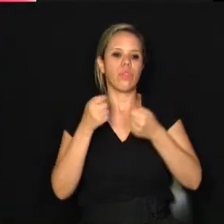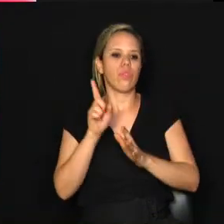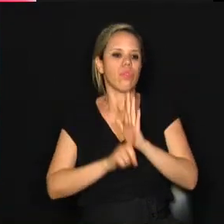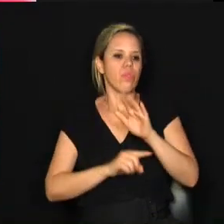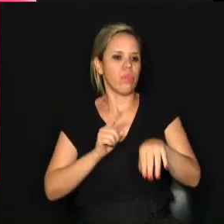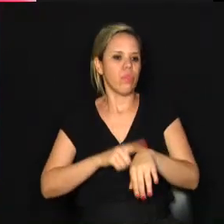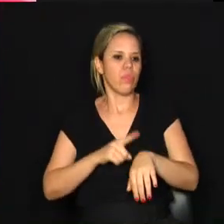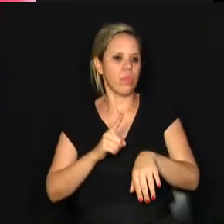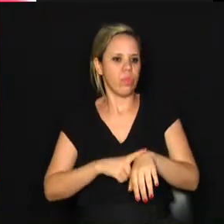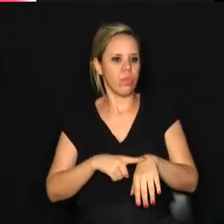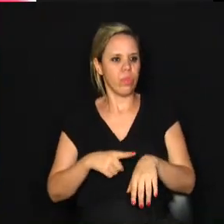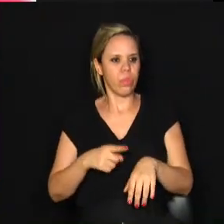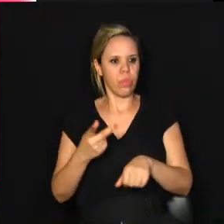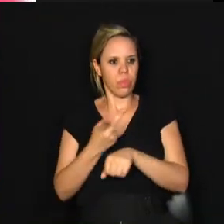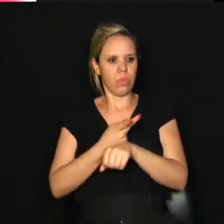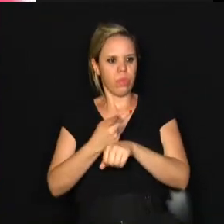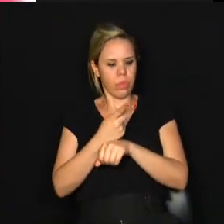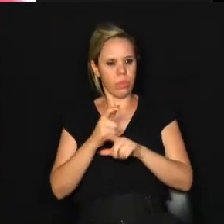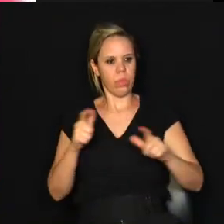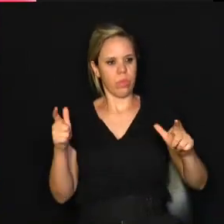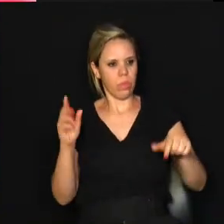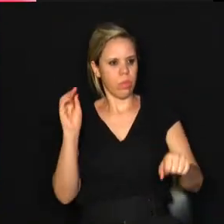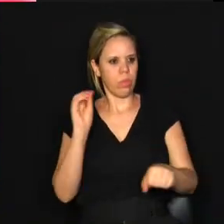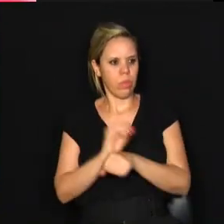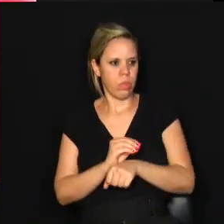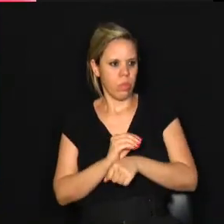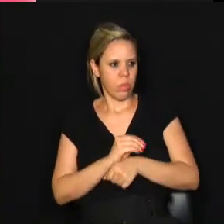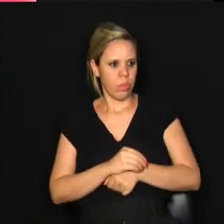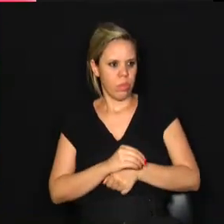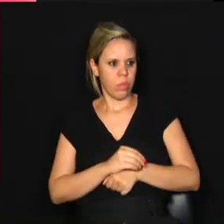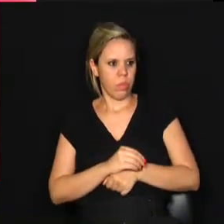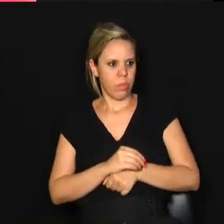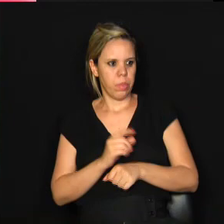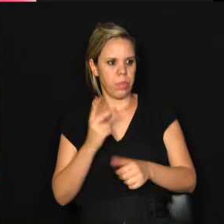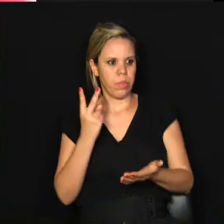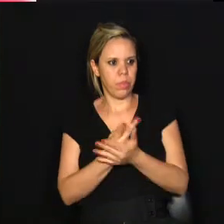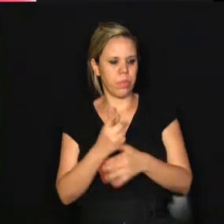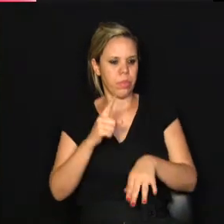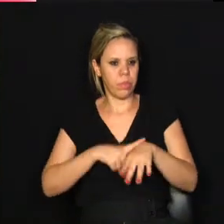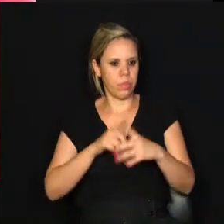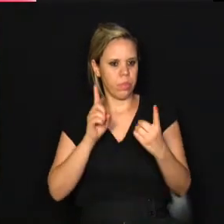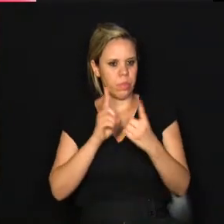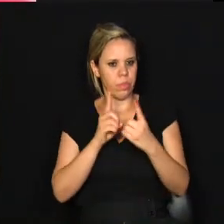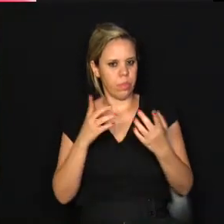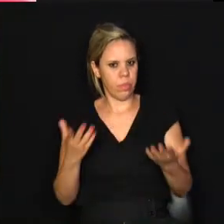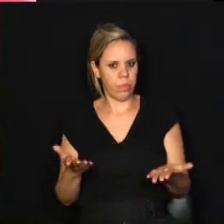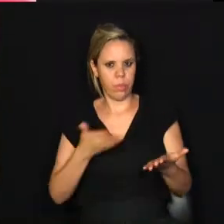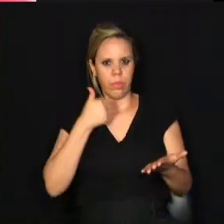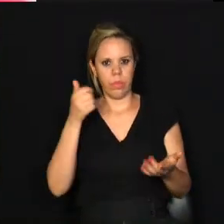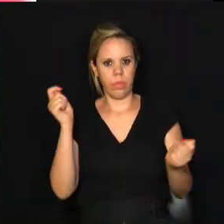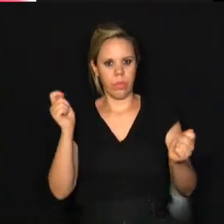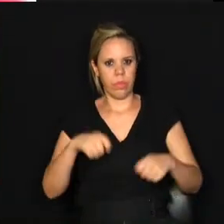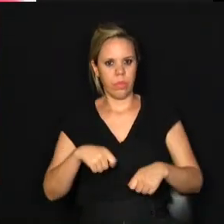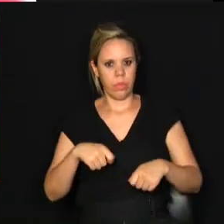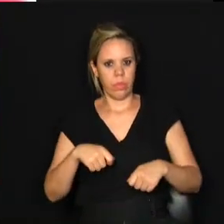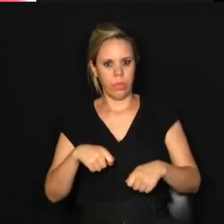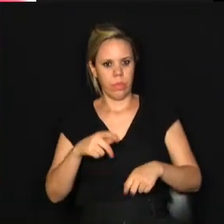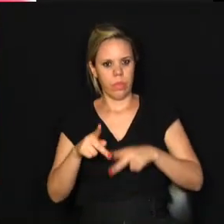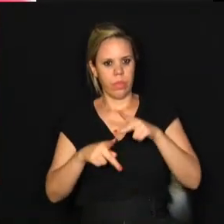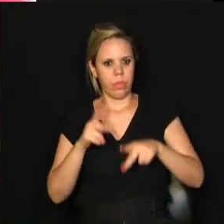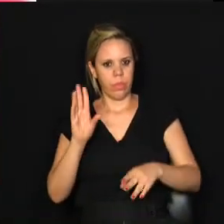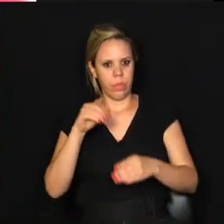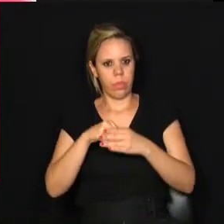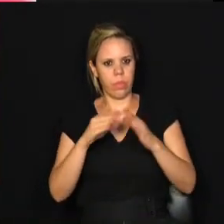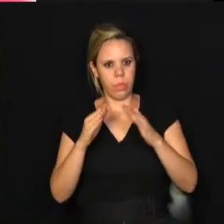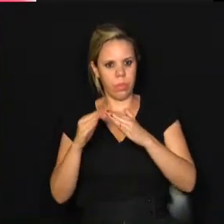nós deveríamos estar procurando o máximo de proteção e, ao mesmo tempo, estar prestando o nosso serviço da melhor maneira possível para aqueles que estão dentro de